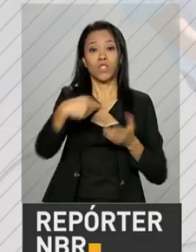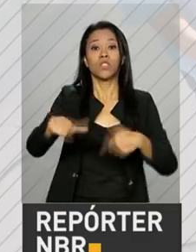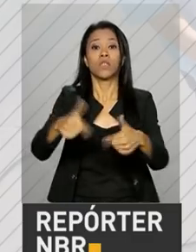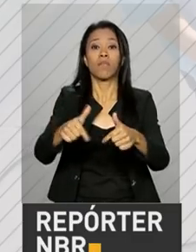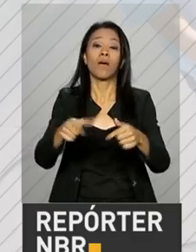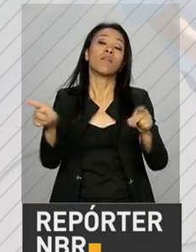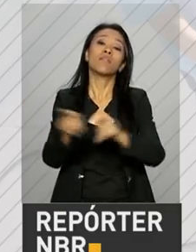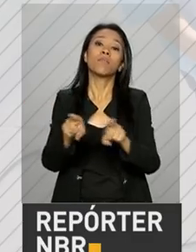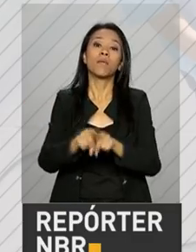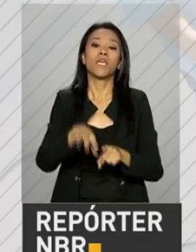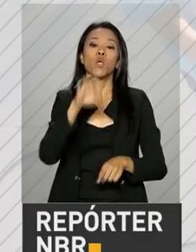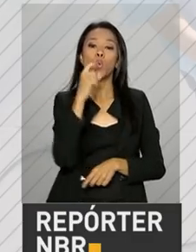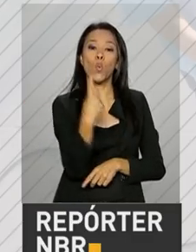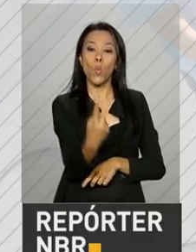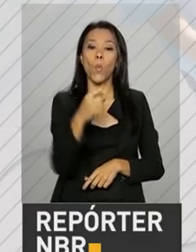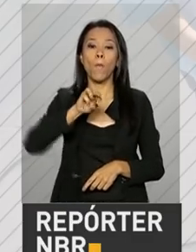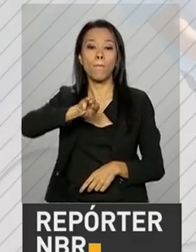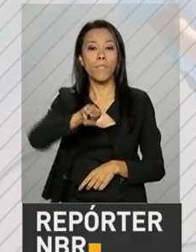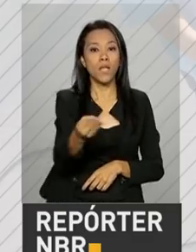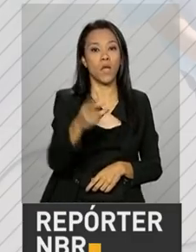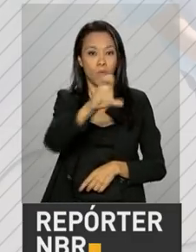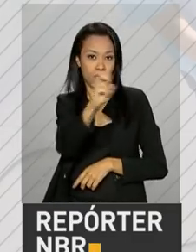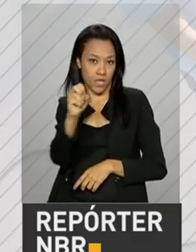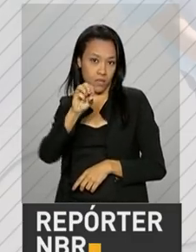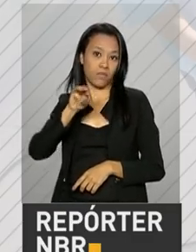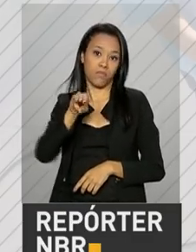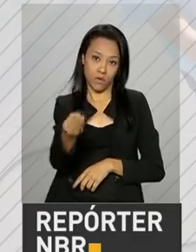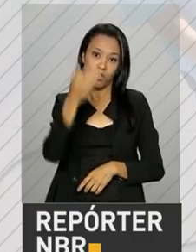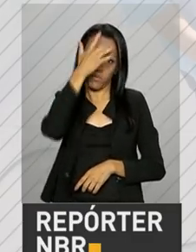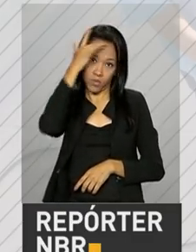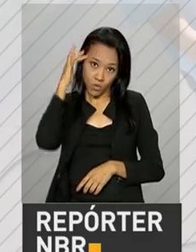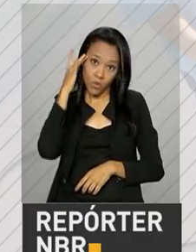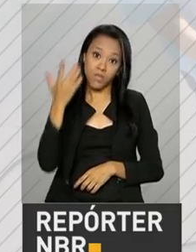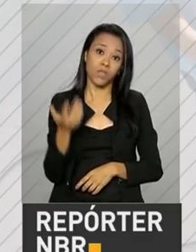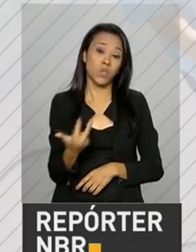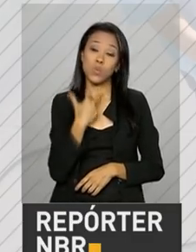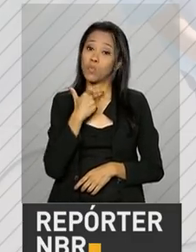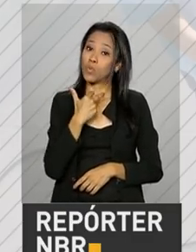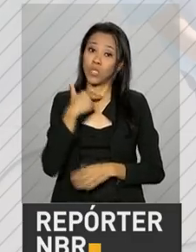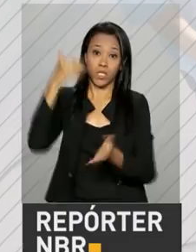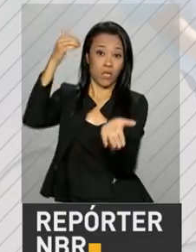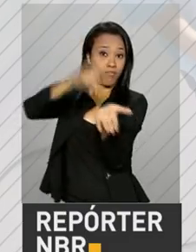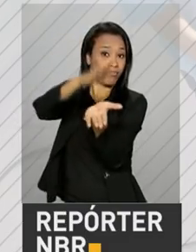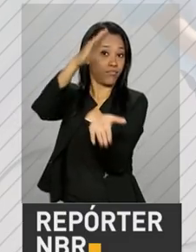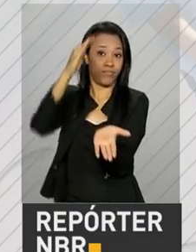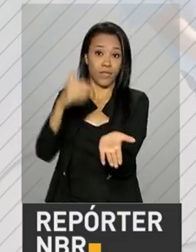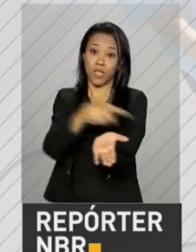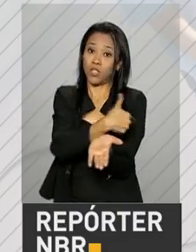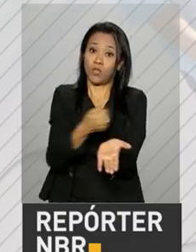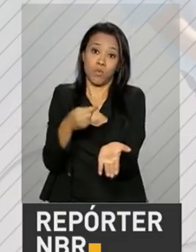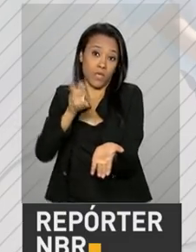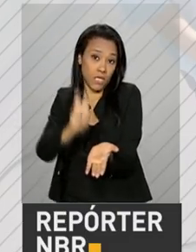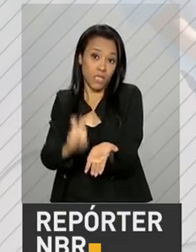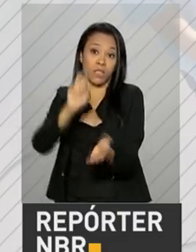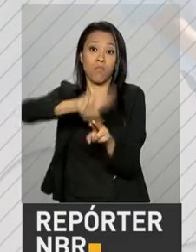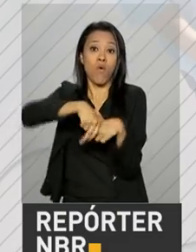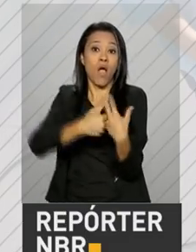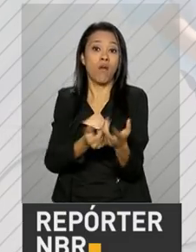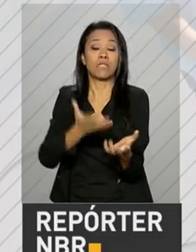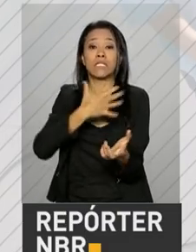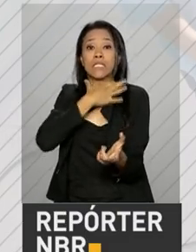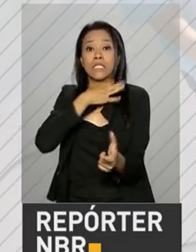revela ainda que um milhão e meio de trabalhadores remunerados não podiam ser demitidos em 2015 por causa de